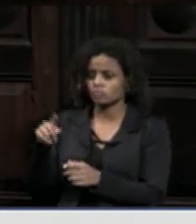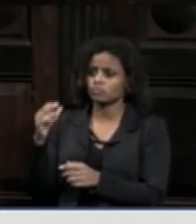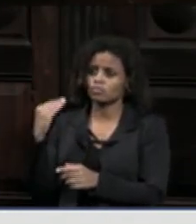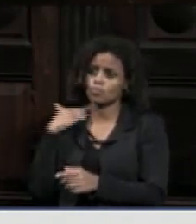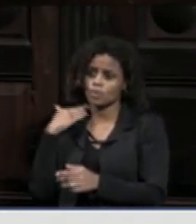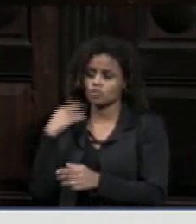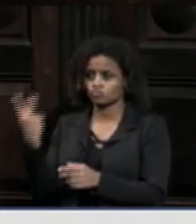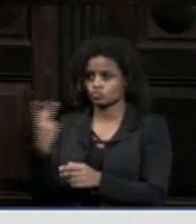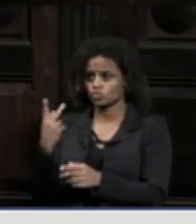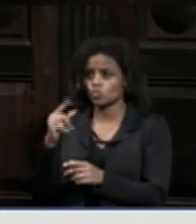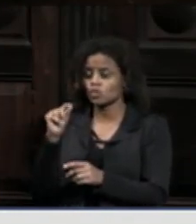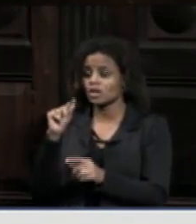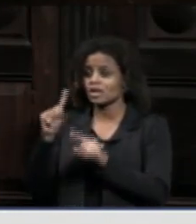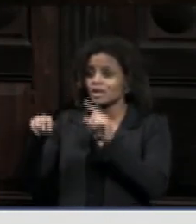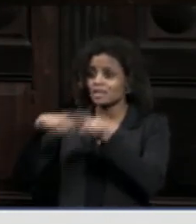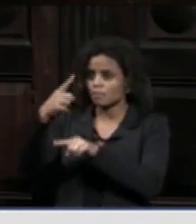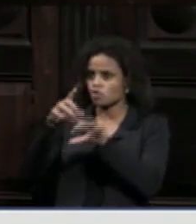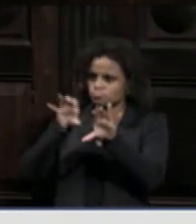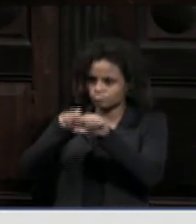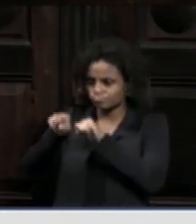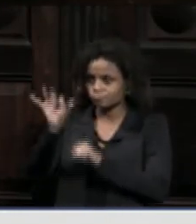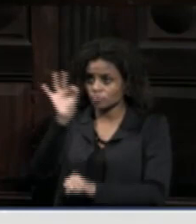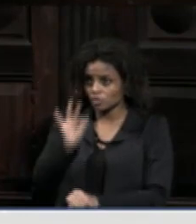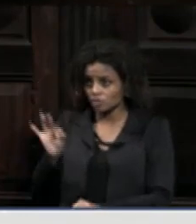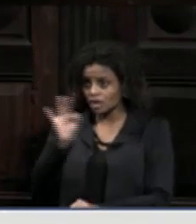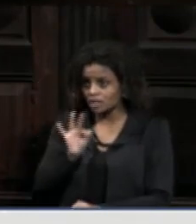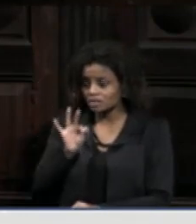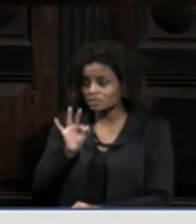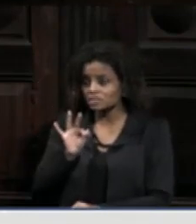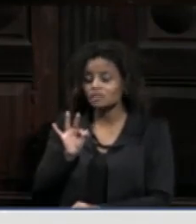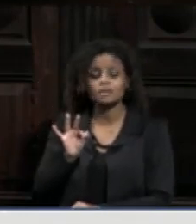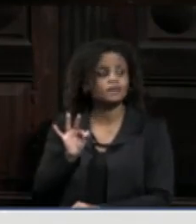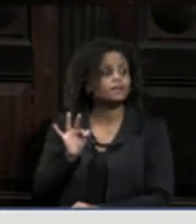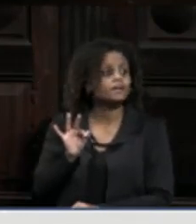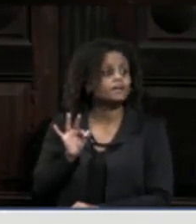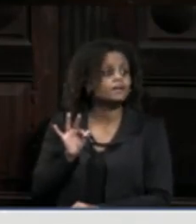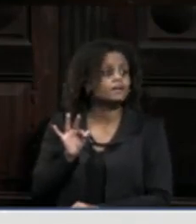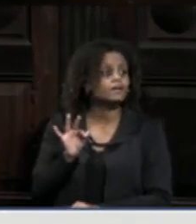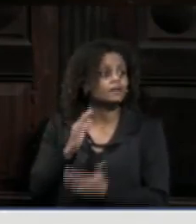estiver no mercado de trabalho, concluído o curso,